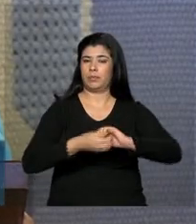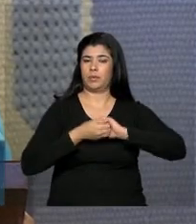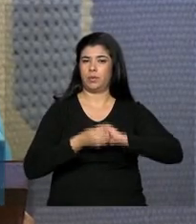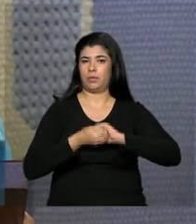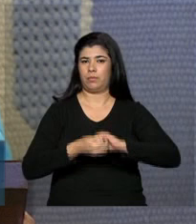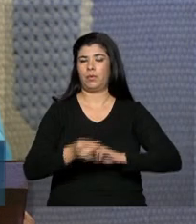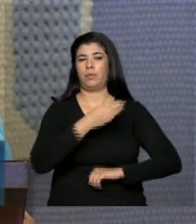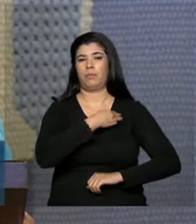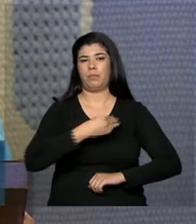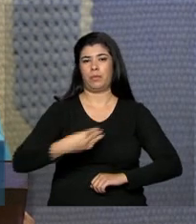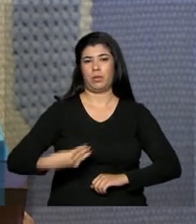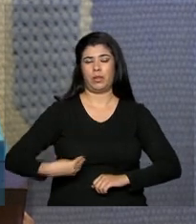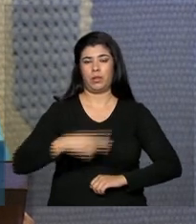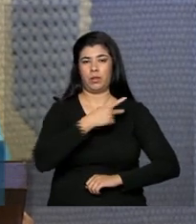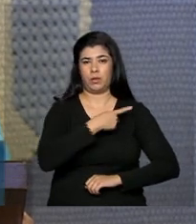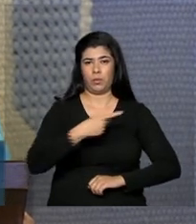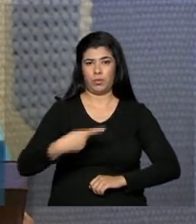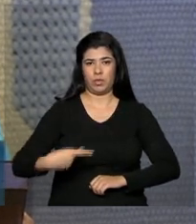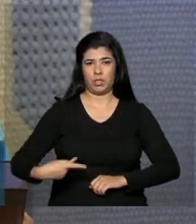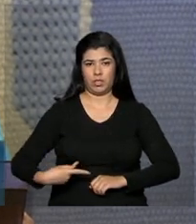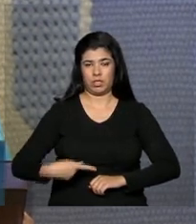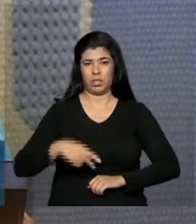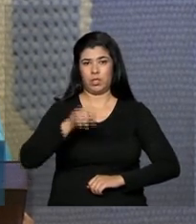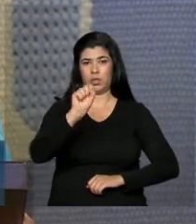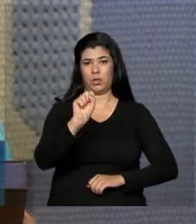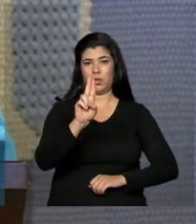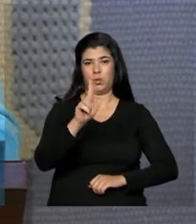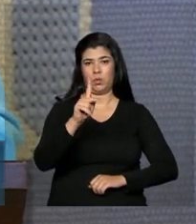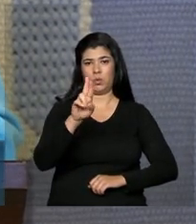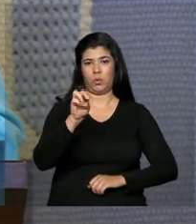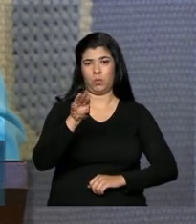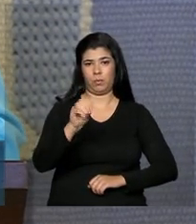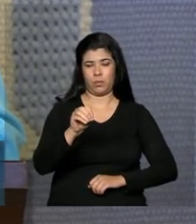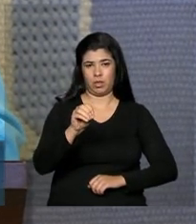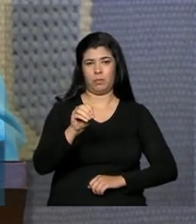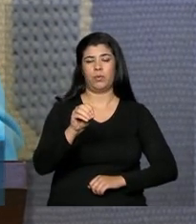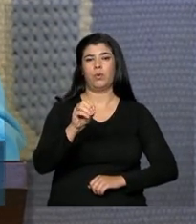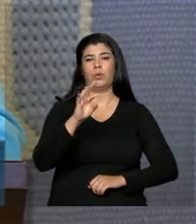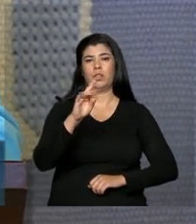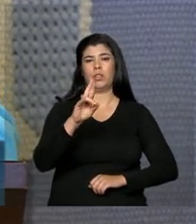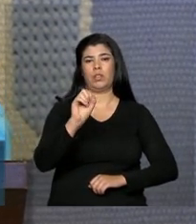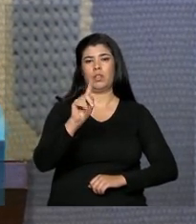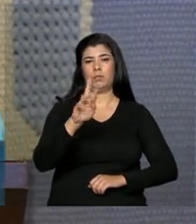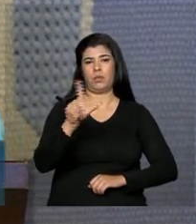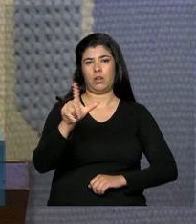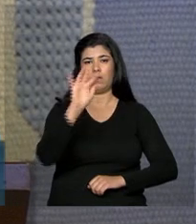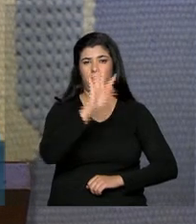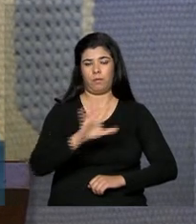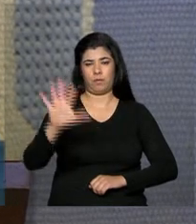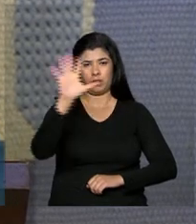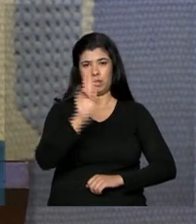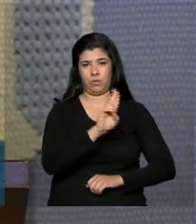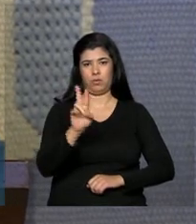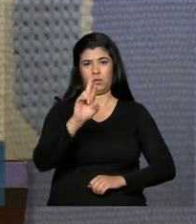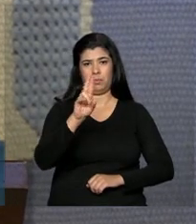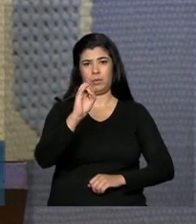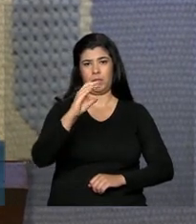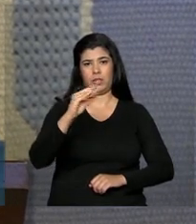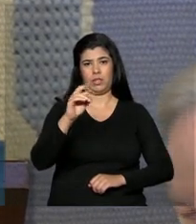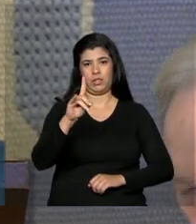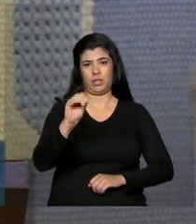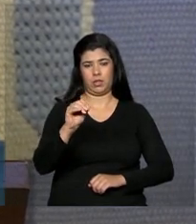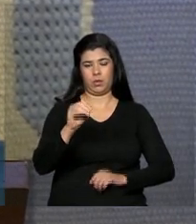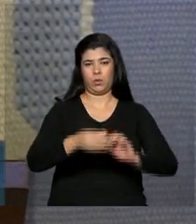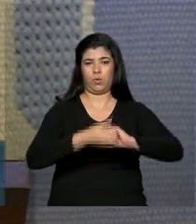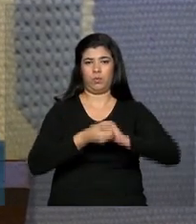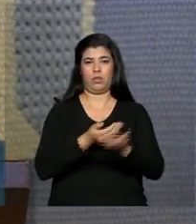ministro, presidente do Supremo Tribunal Federal, Ricardo Lewandowski. Queria cumprimentar as